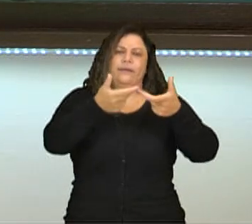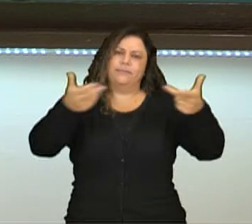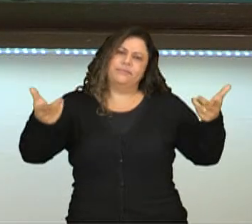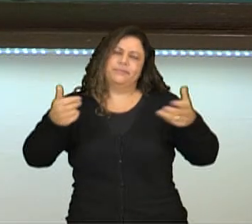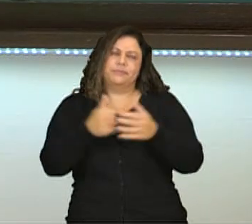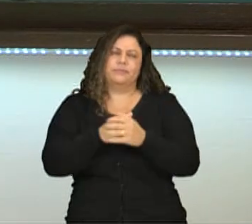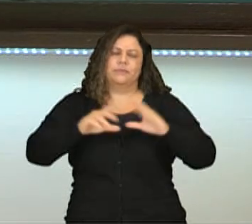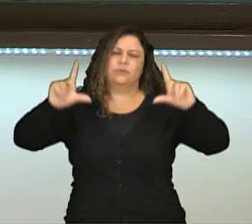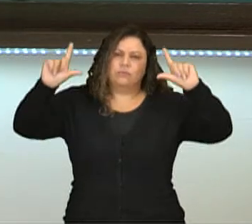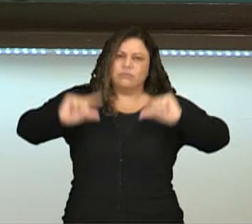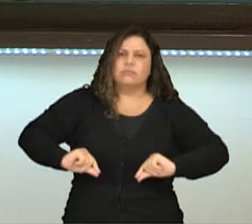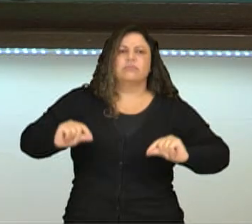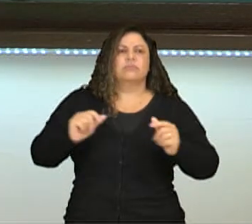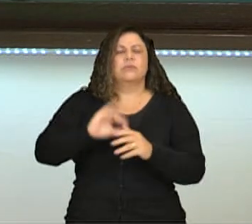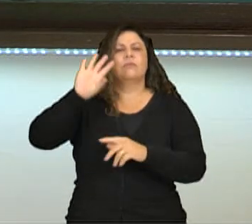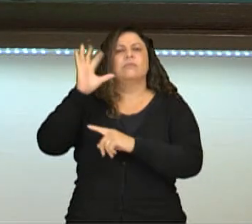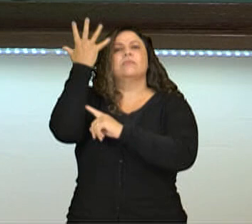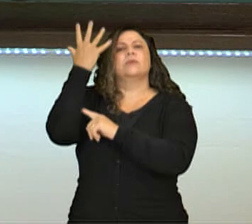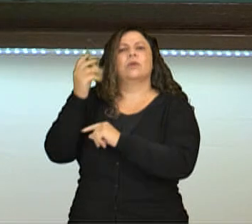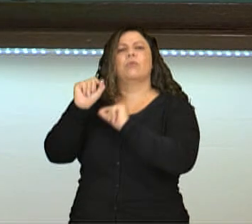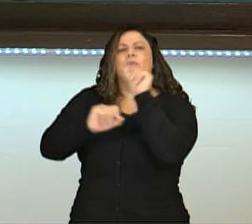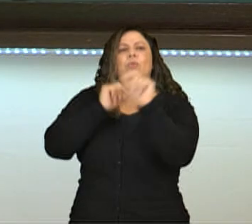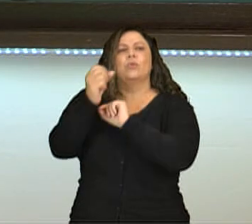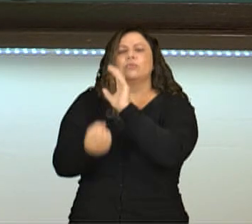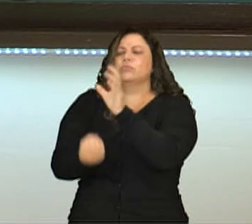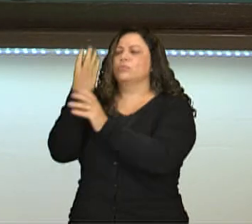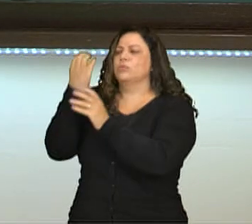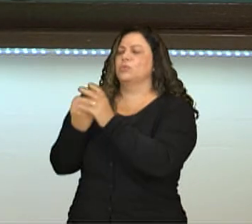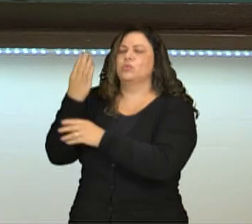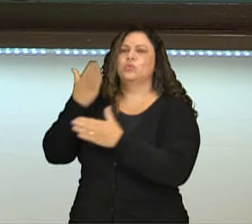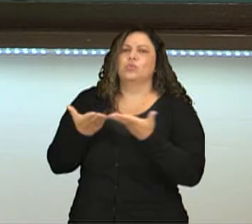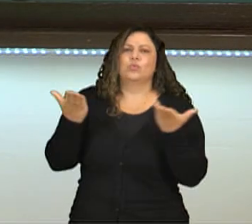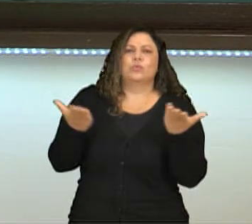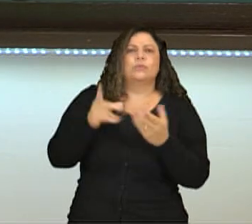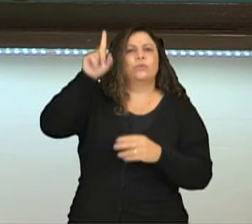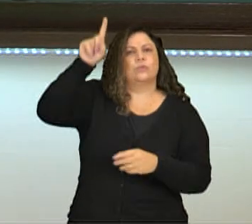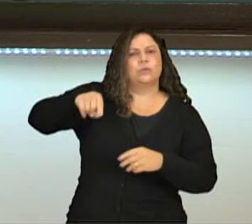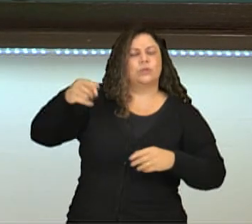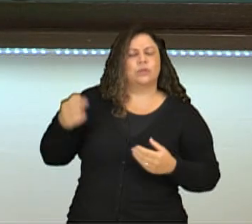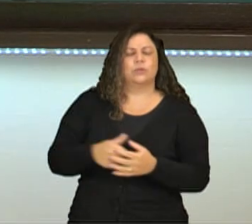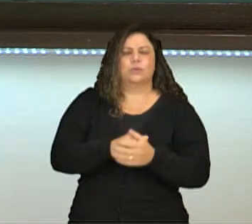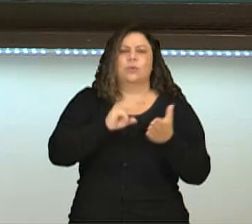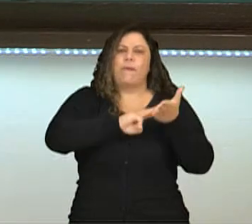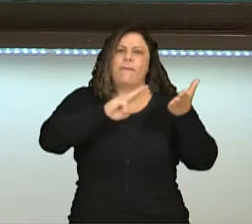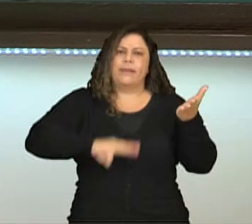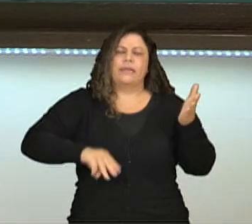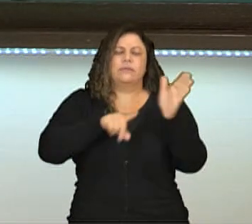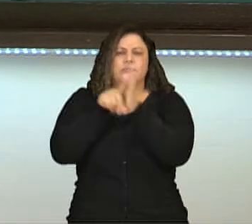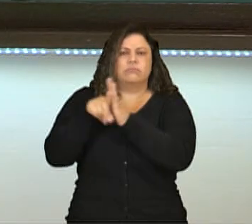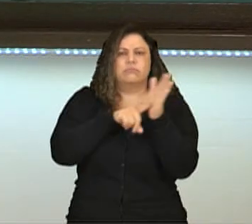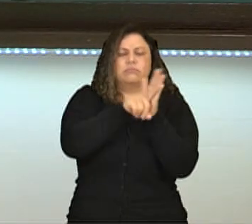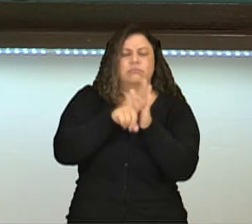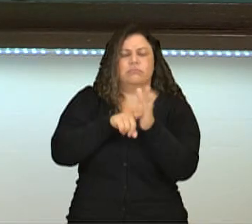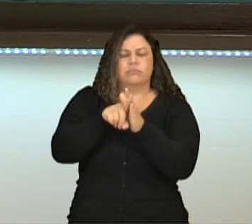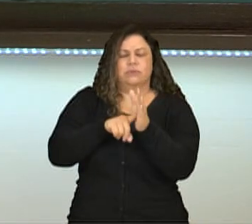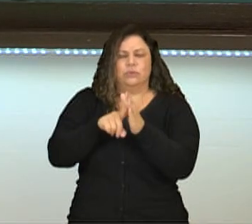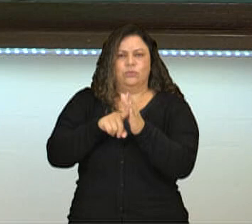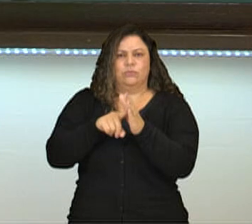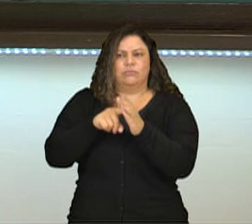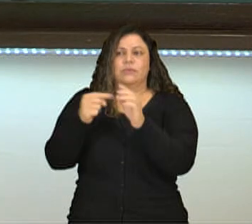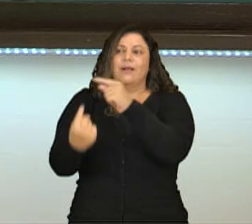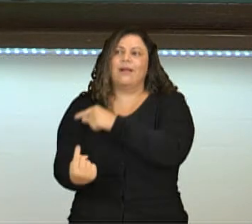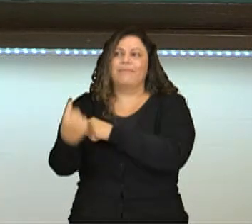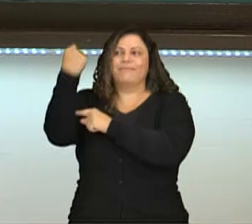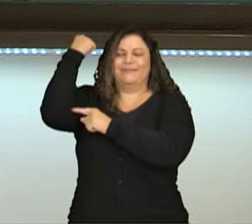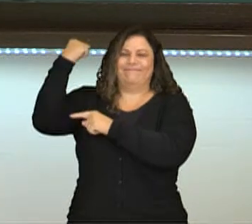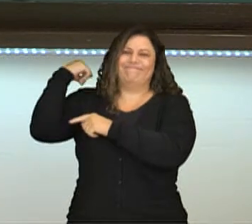da pandemia. Mas quando que surgiu isso? Então, o método científico ele surge lá na Baixa Idade Média. A